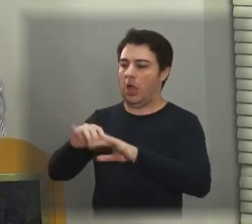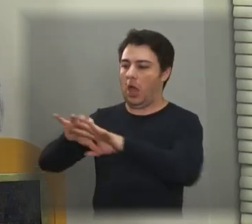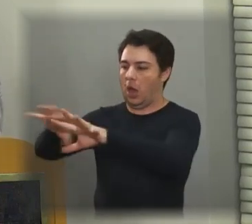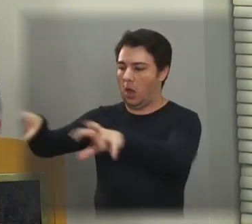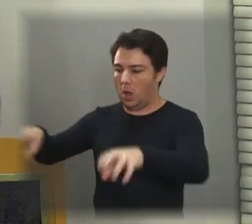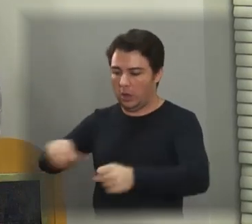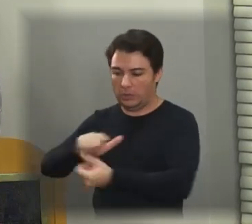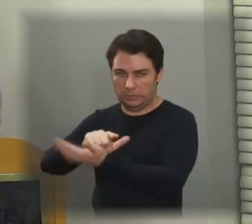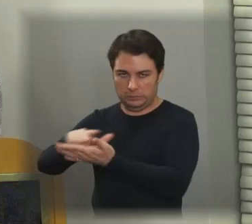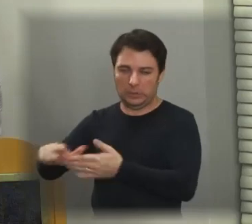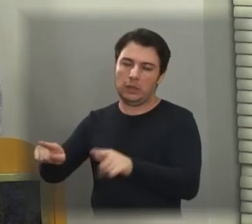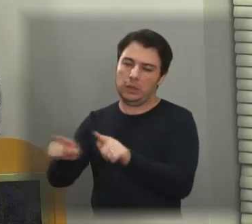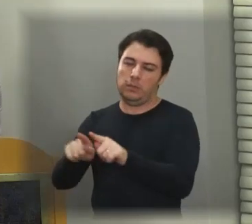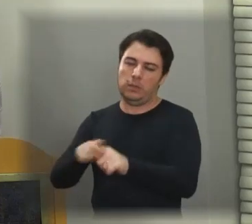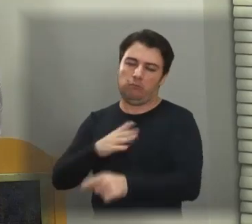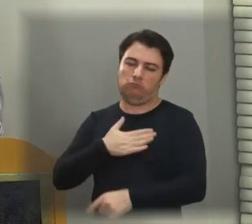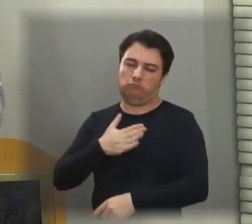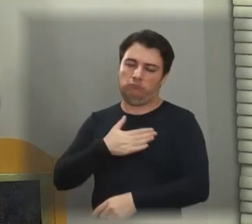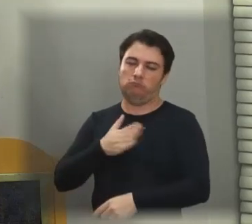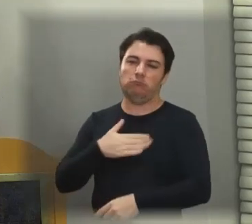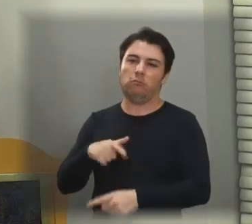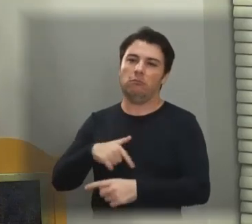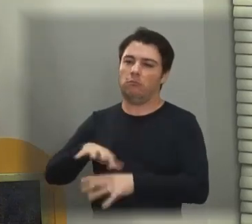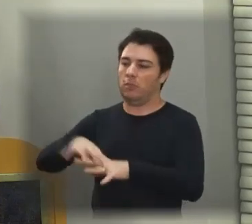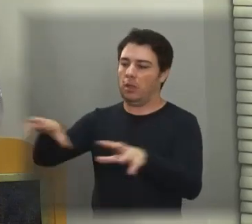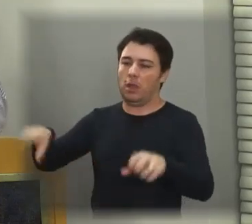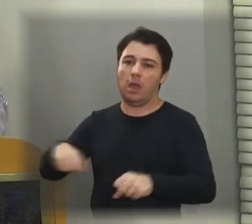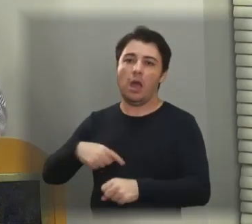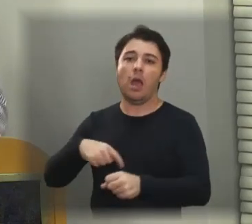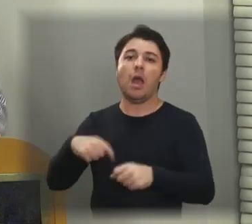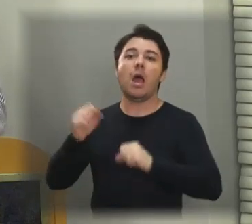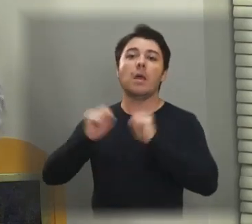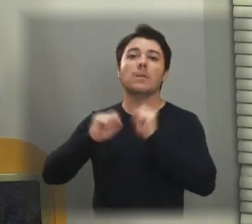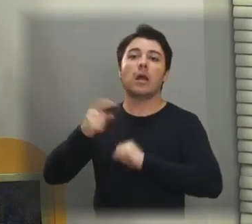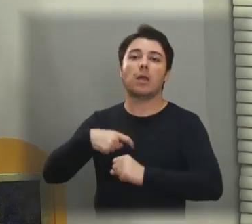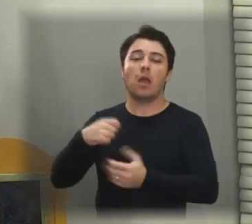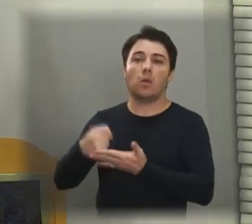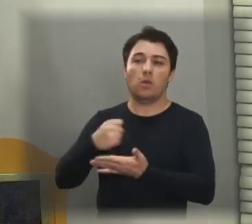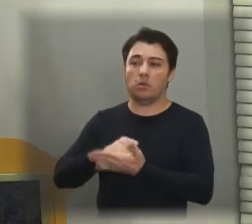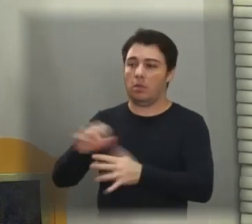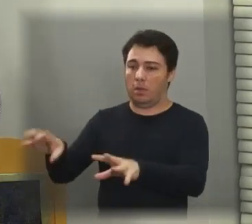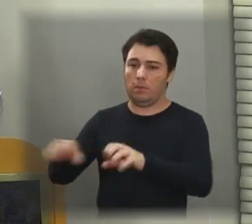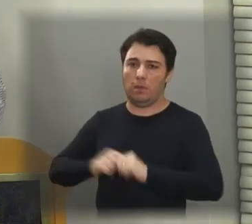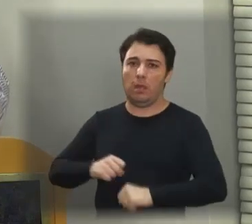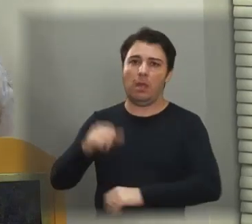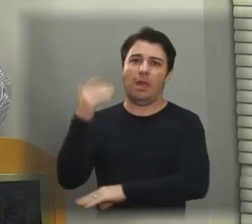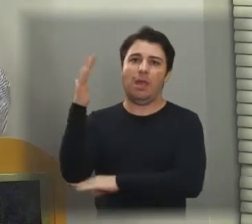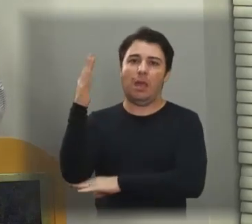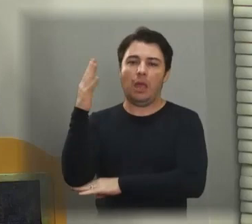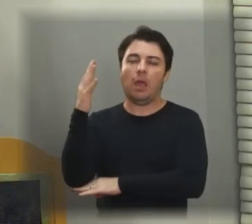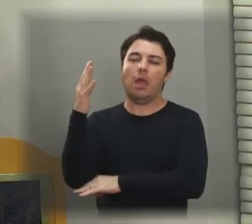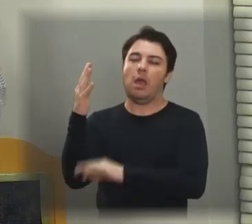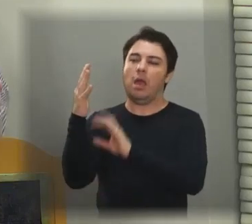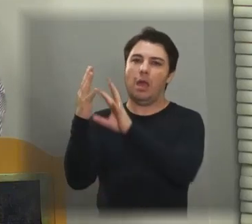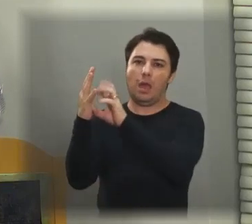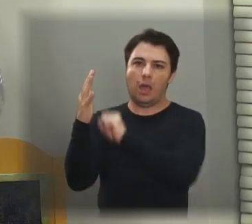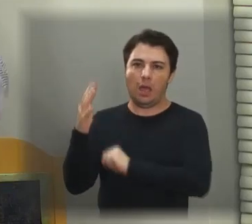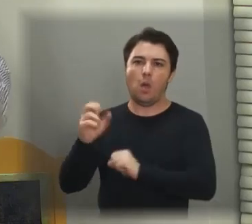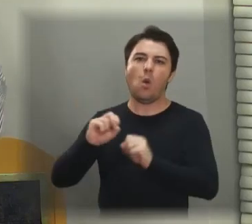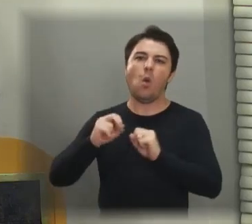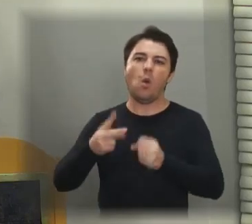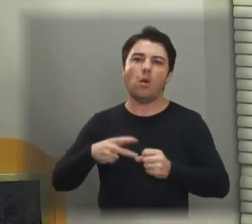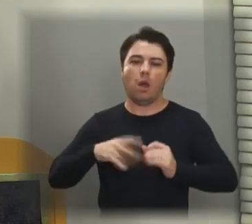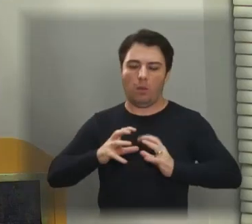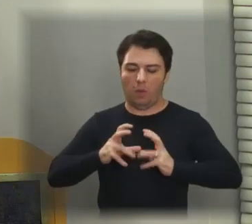Nossa tá bom então a equipe terceirizada ele já contrato ela para podar e recolher o galho ou morena é triturar aquele